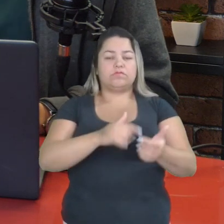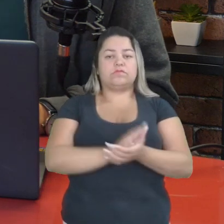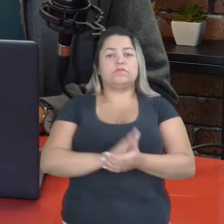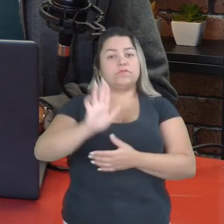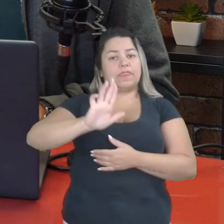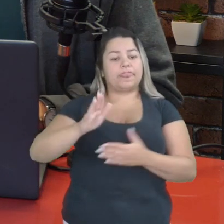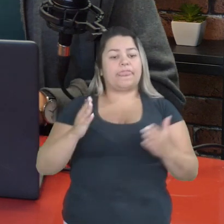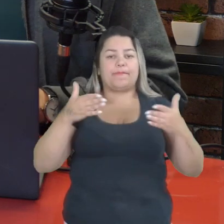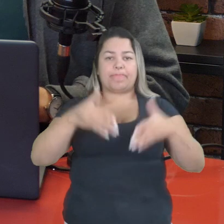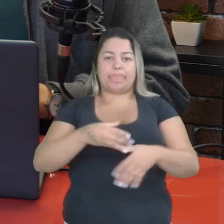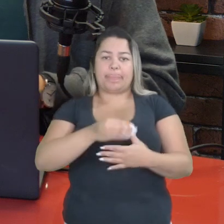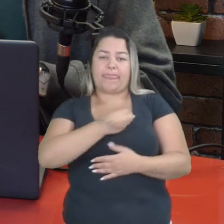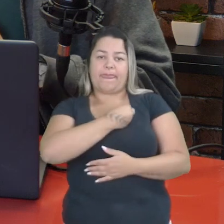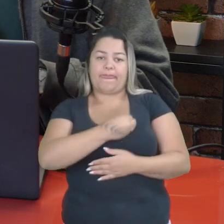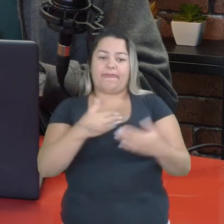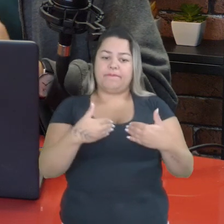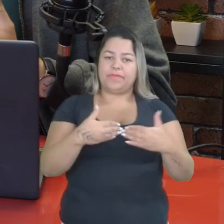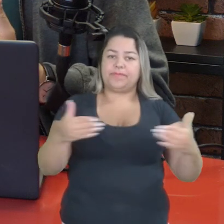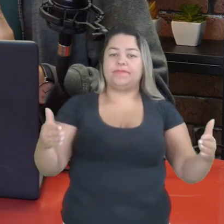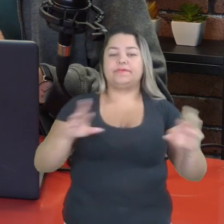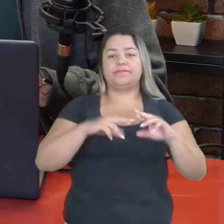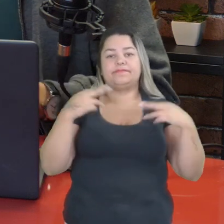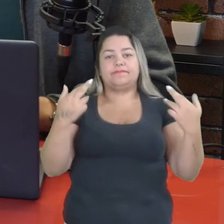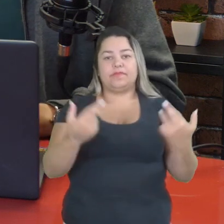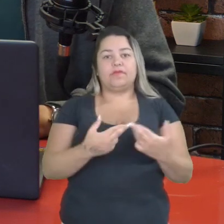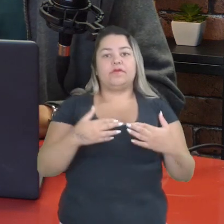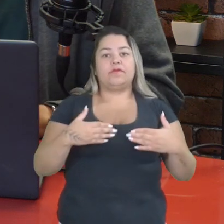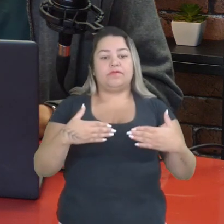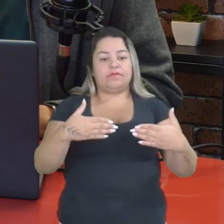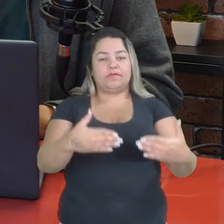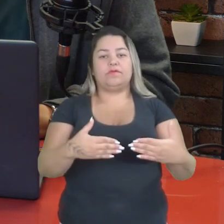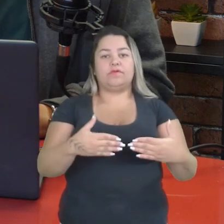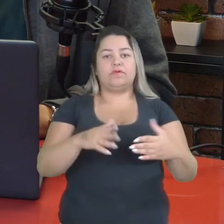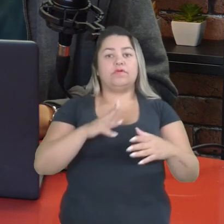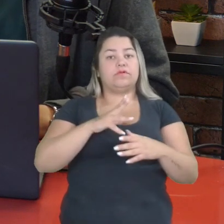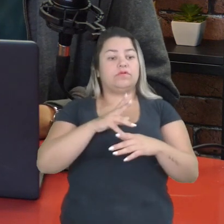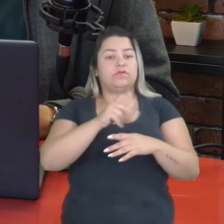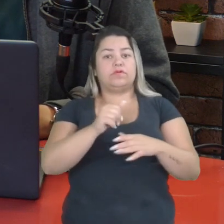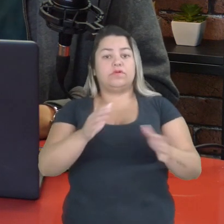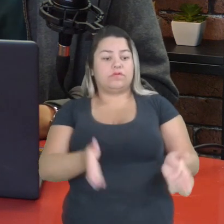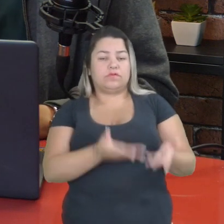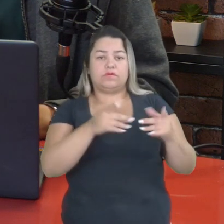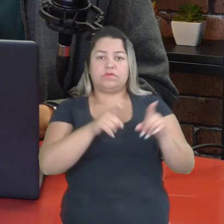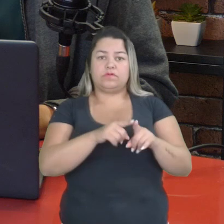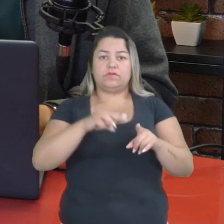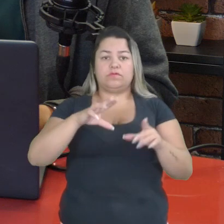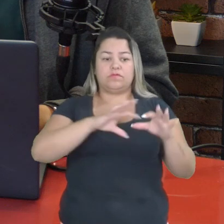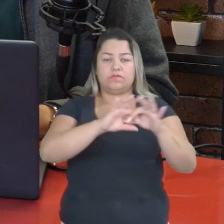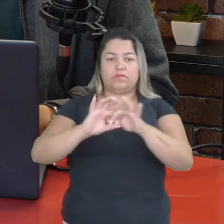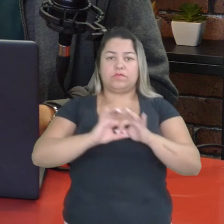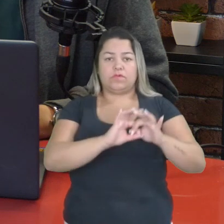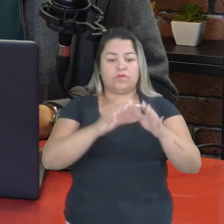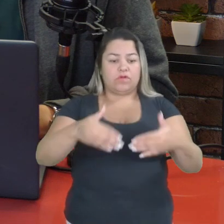Trabalho. Lula ainda participou de sessão de abertura da reunião ministerial da Força Tarefa para o estabelecimento de uma